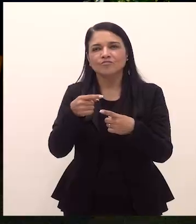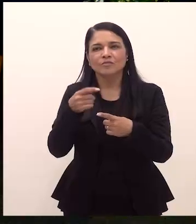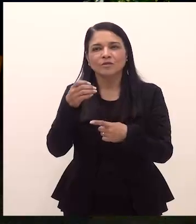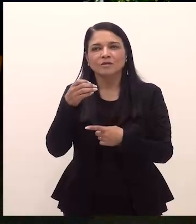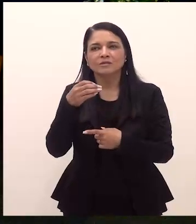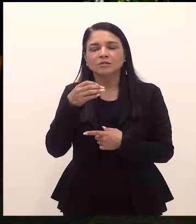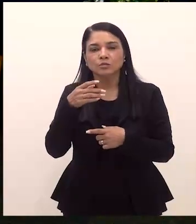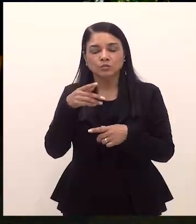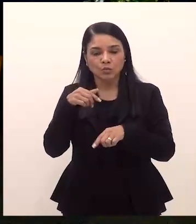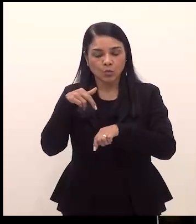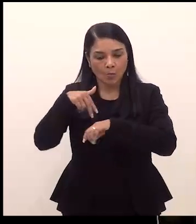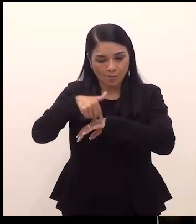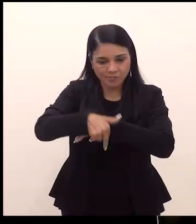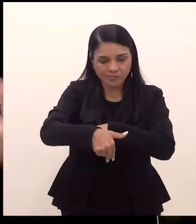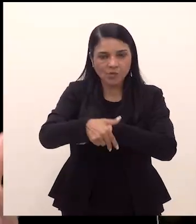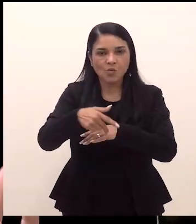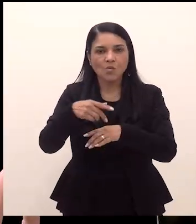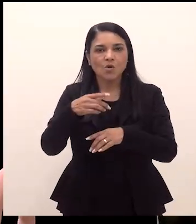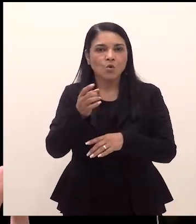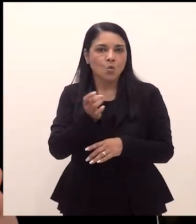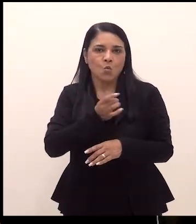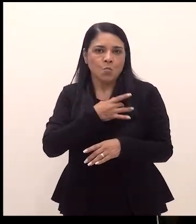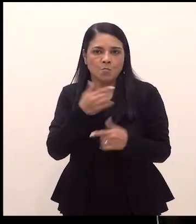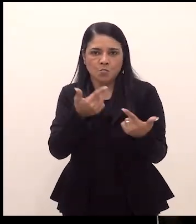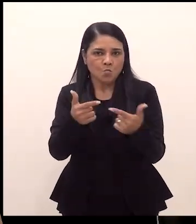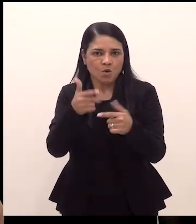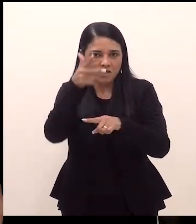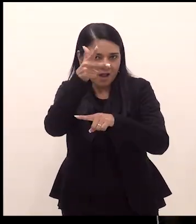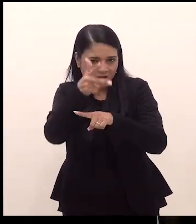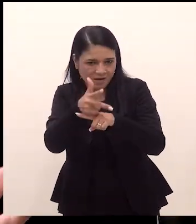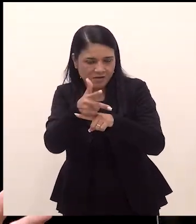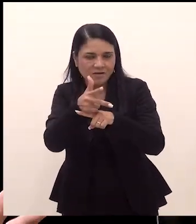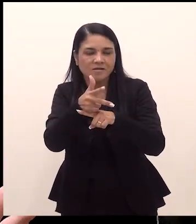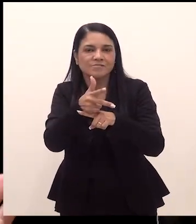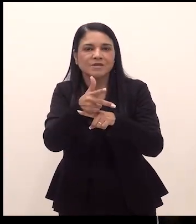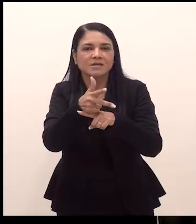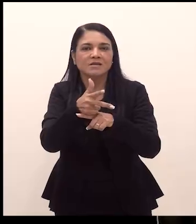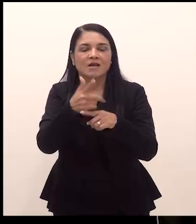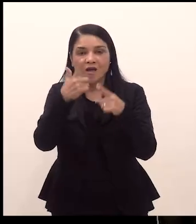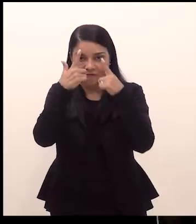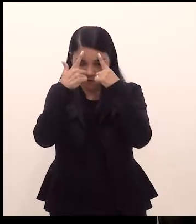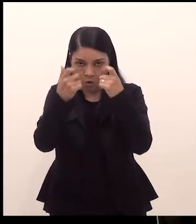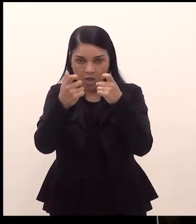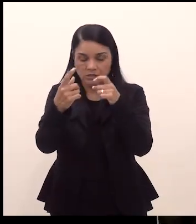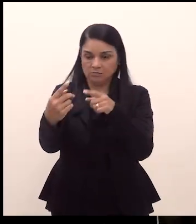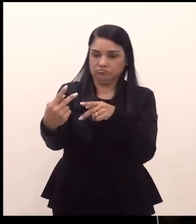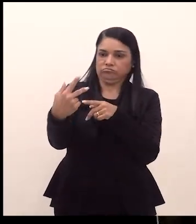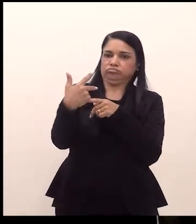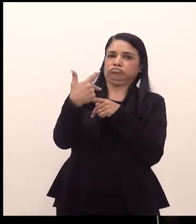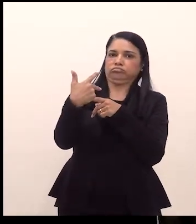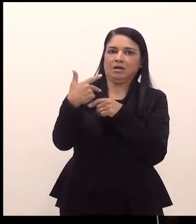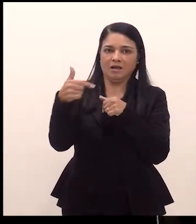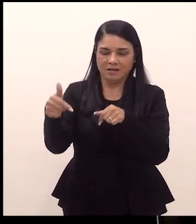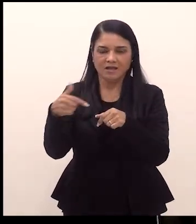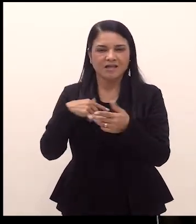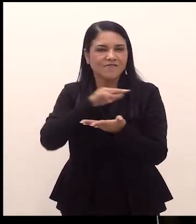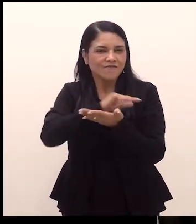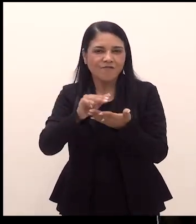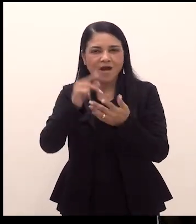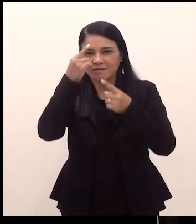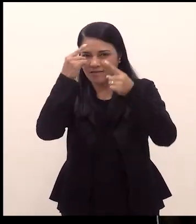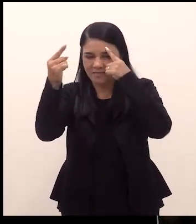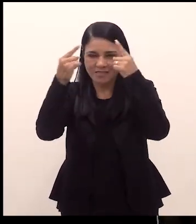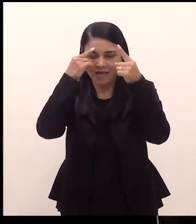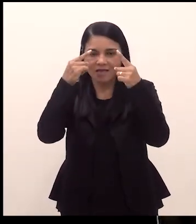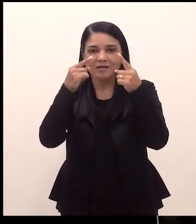do tempo, da radicalização do ataque, do não medo da câmera, na verdade, da performance da violência em direção à câmera. Então